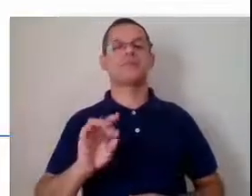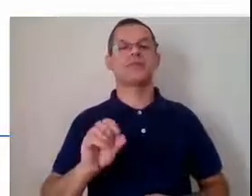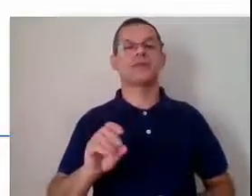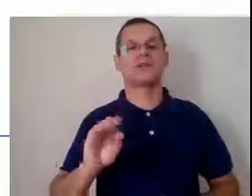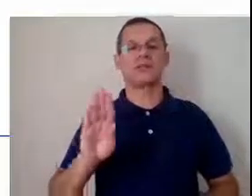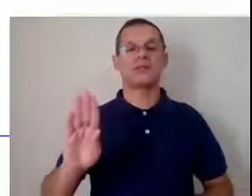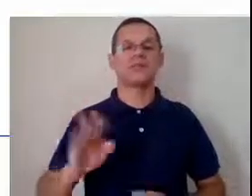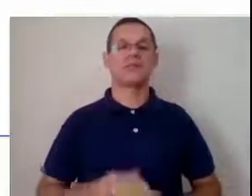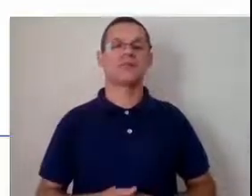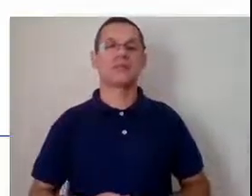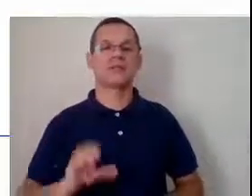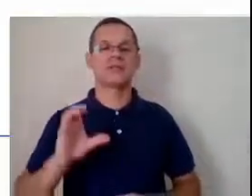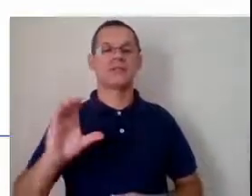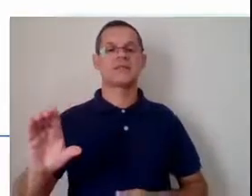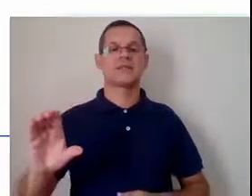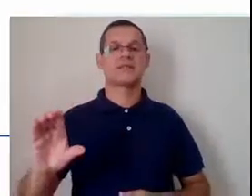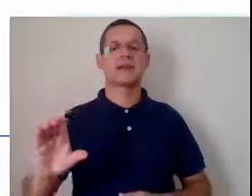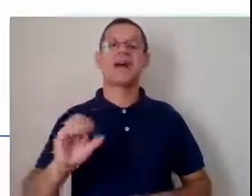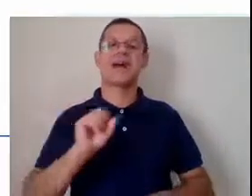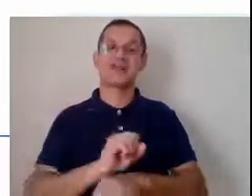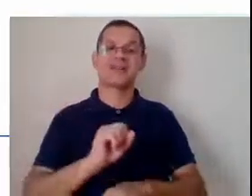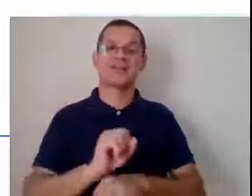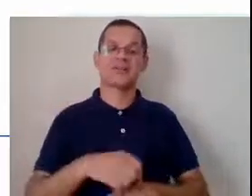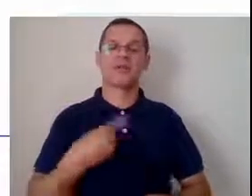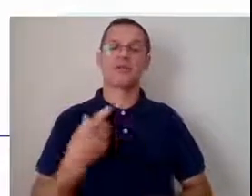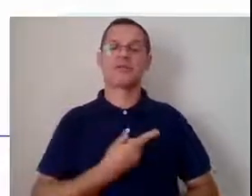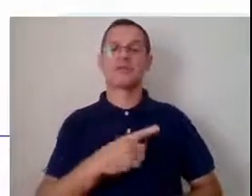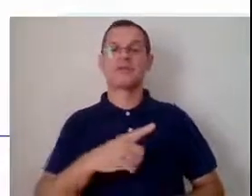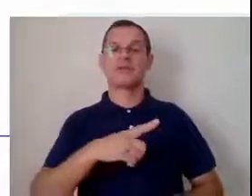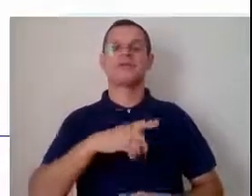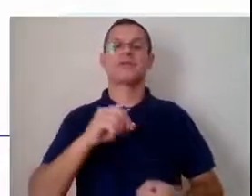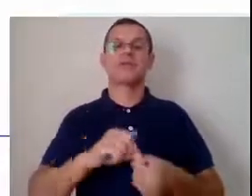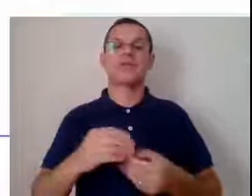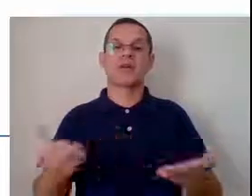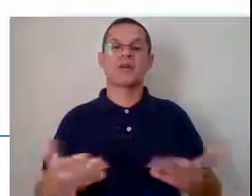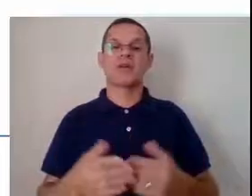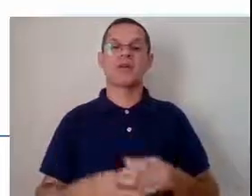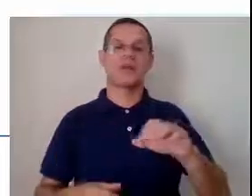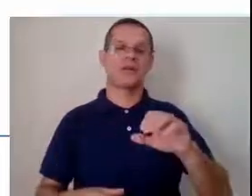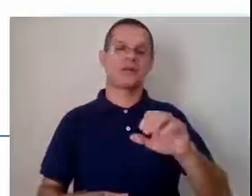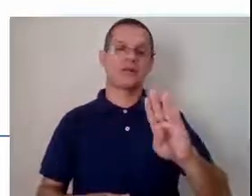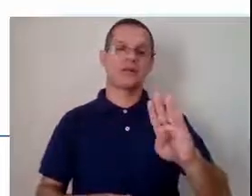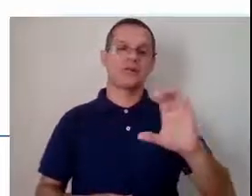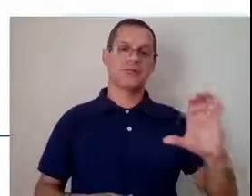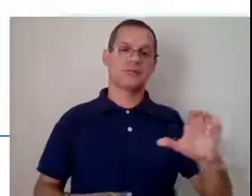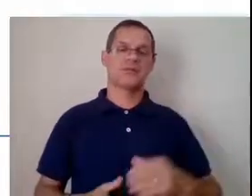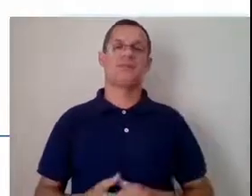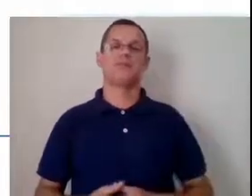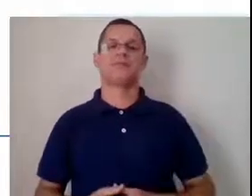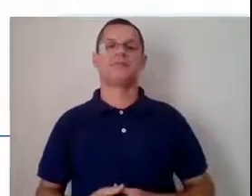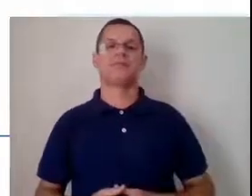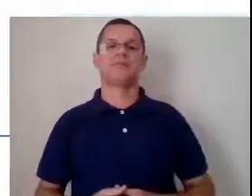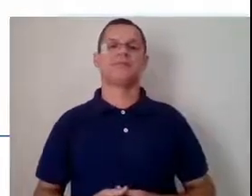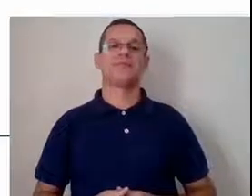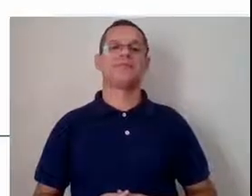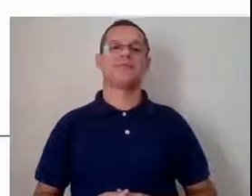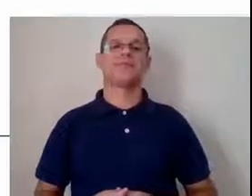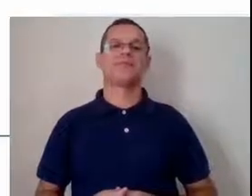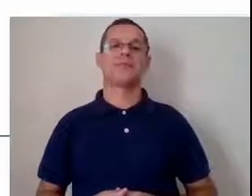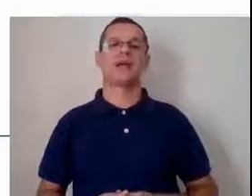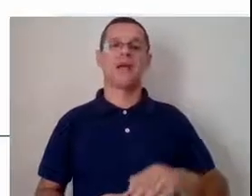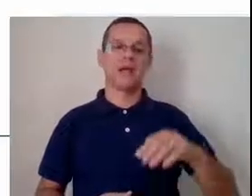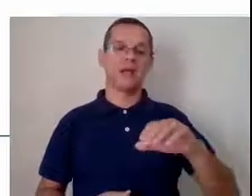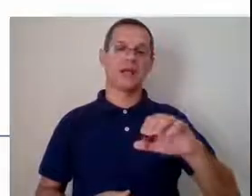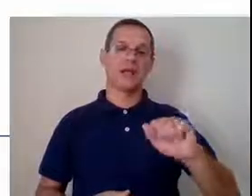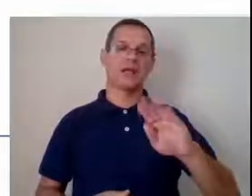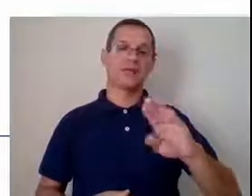Apenas em B e C. Opa, vamos lá. Agora eu vou falar de B e C. A, B